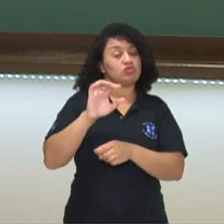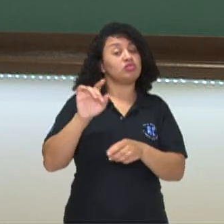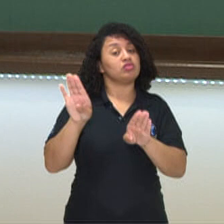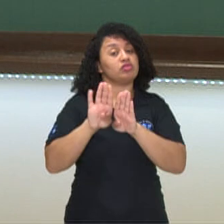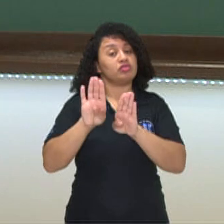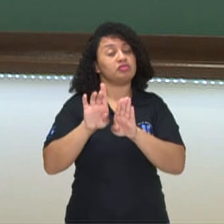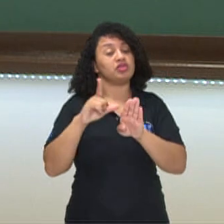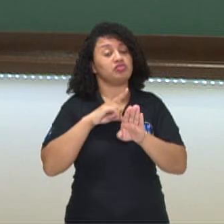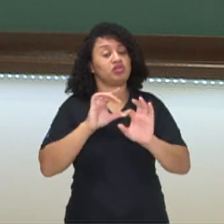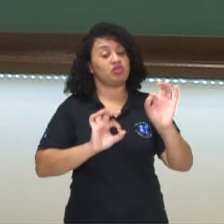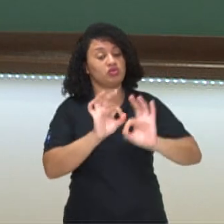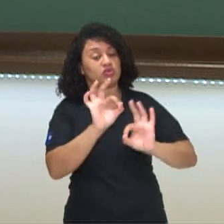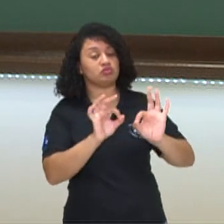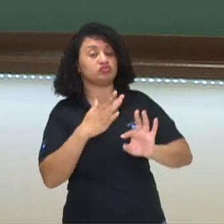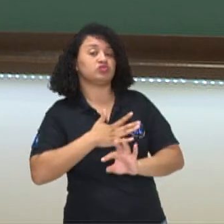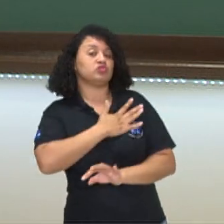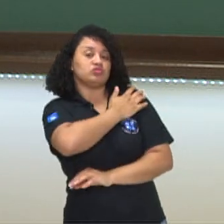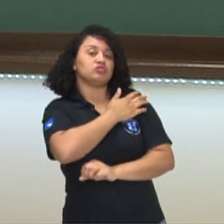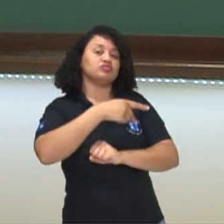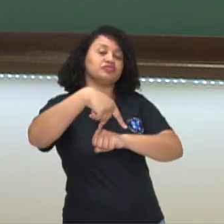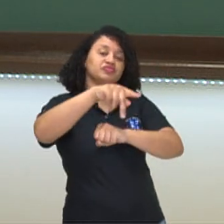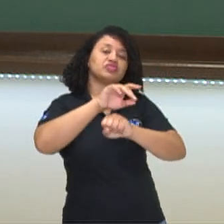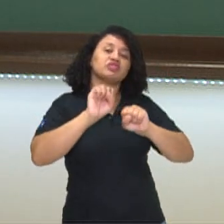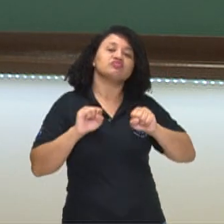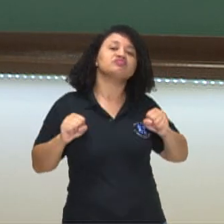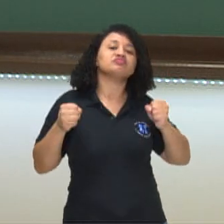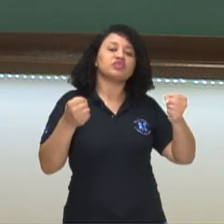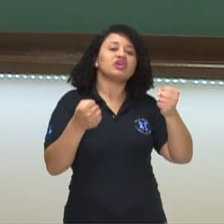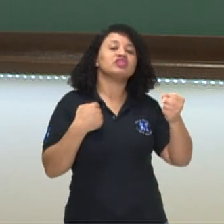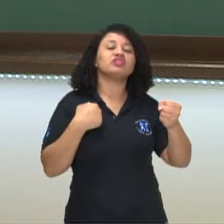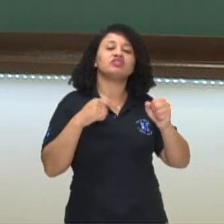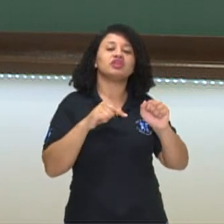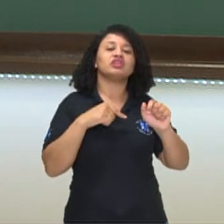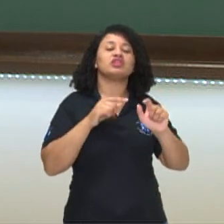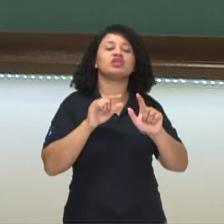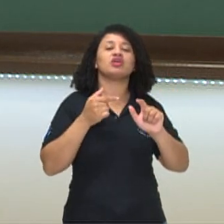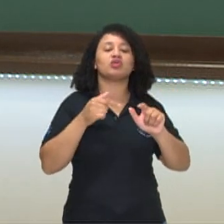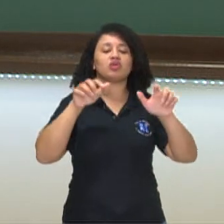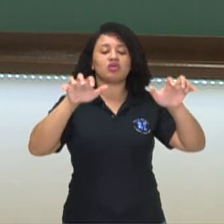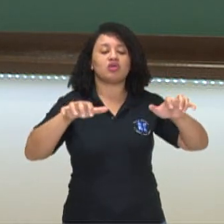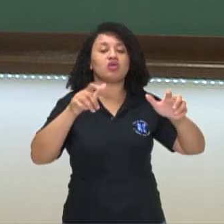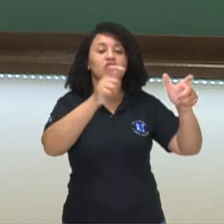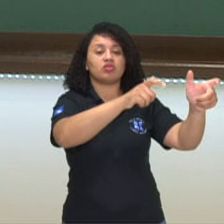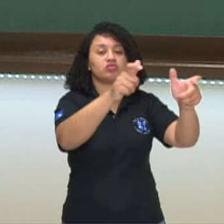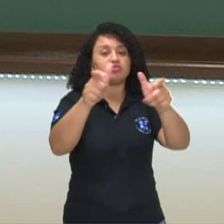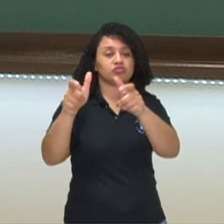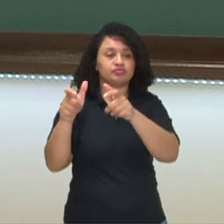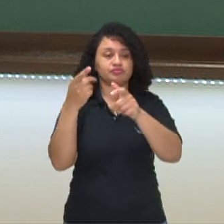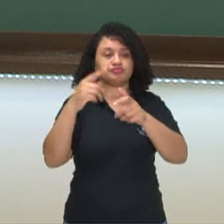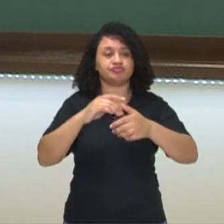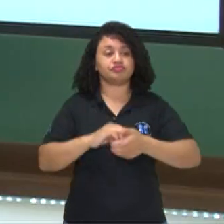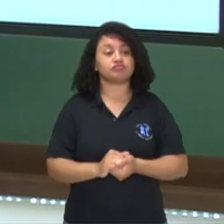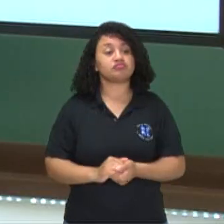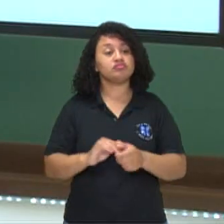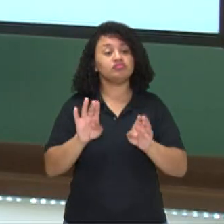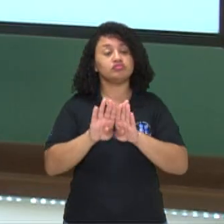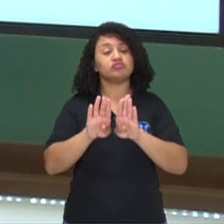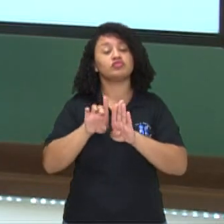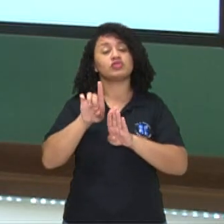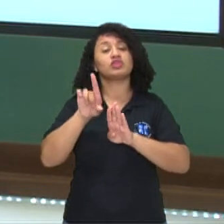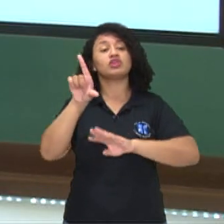de um exército nacional para defender aí os seus reinos, as suas terras, né? E o Felipe Augusto